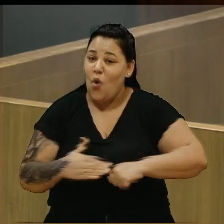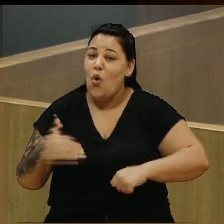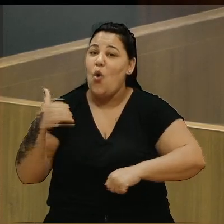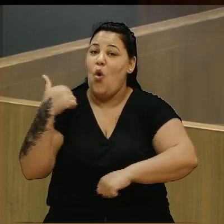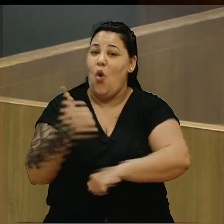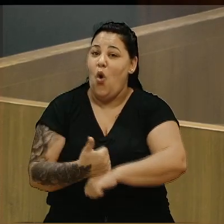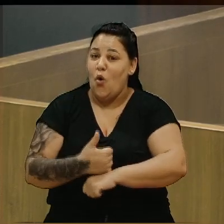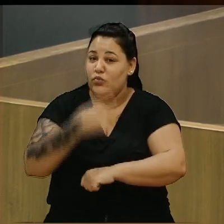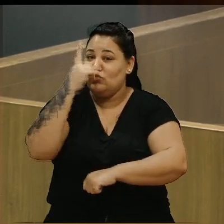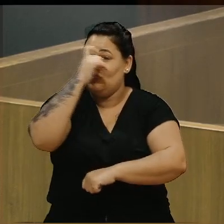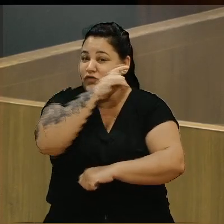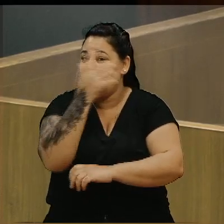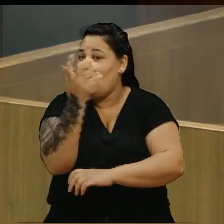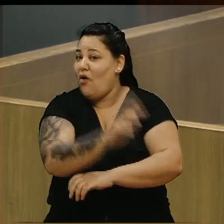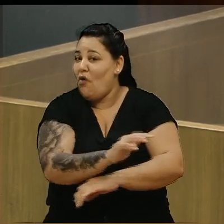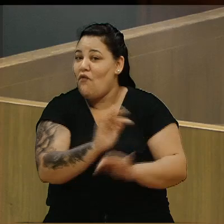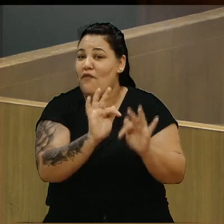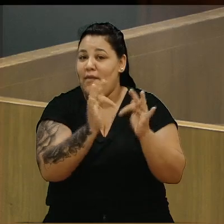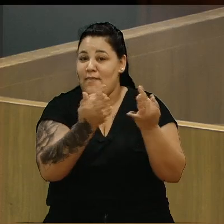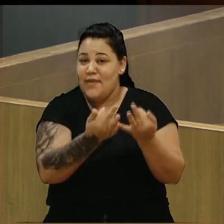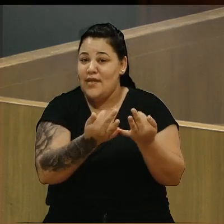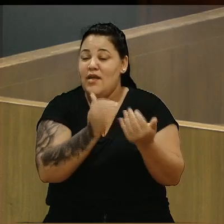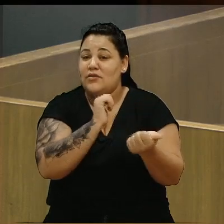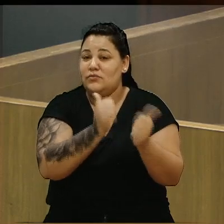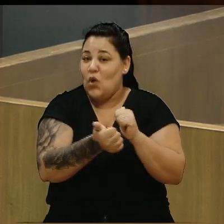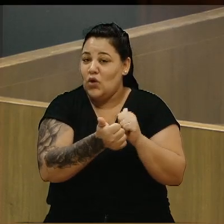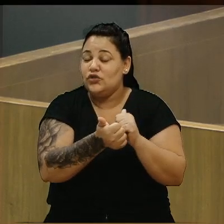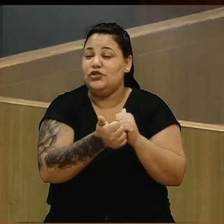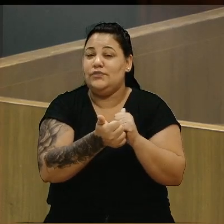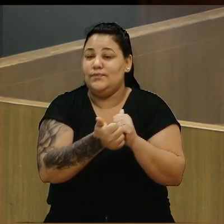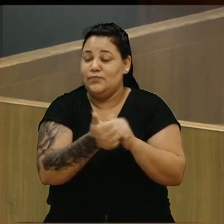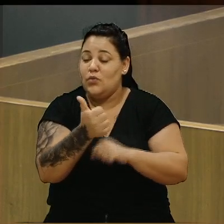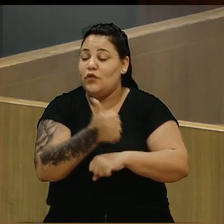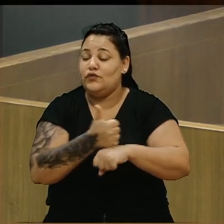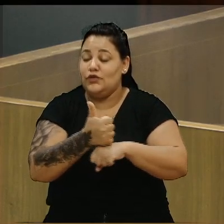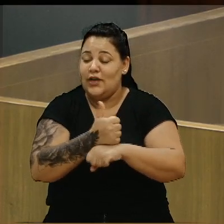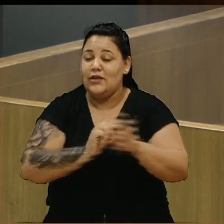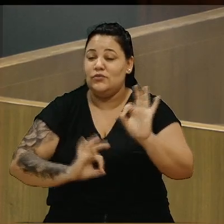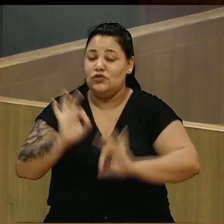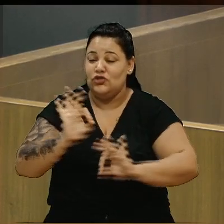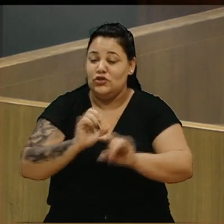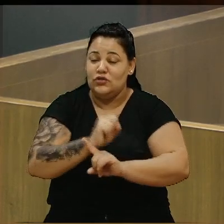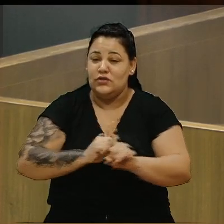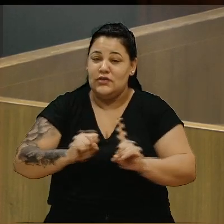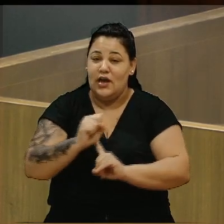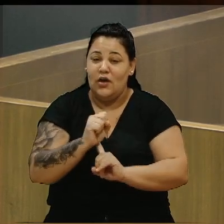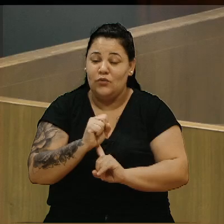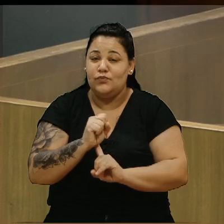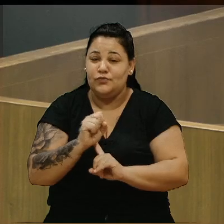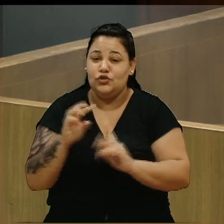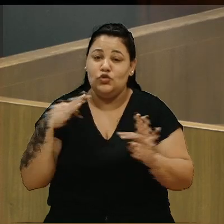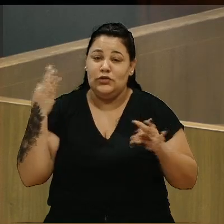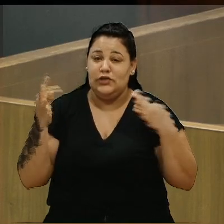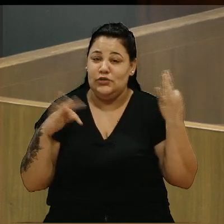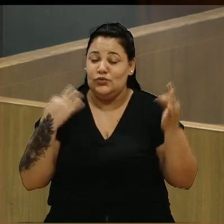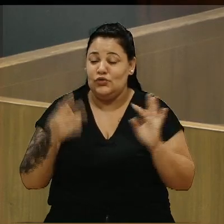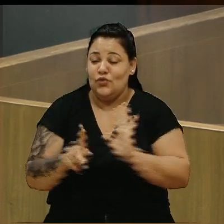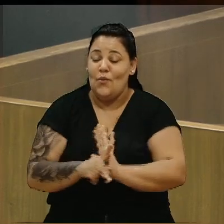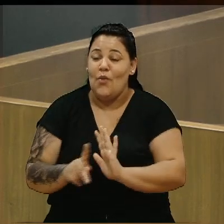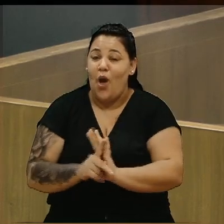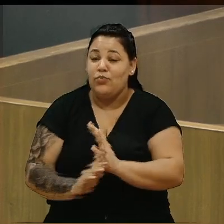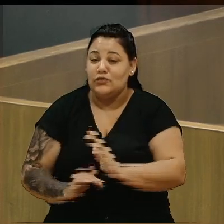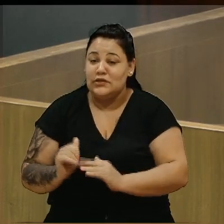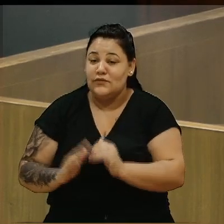famílias, atletas, treinadores, projetos sociais, turismo e o próprio desenvolvimento esportivo da nossa